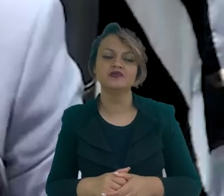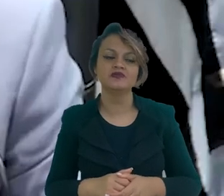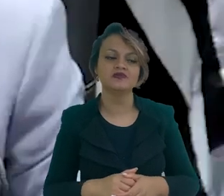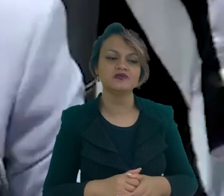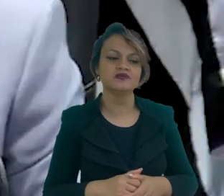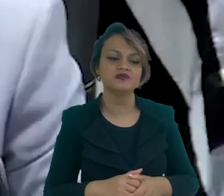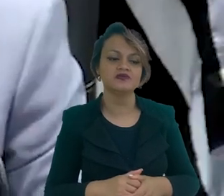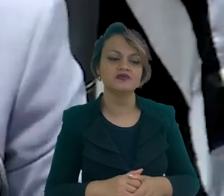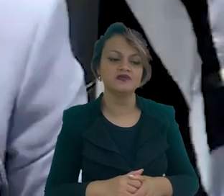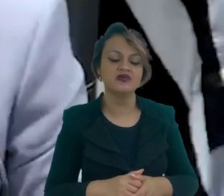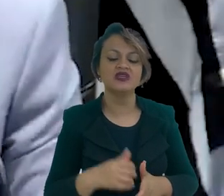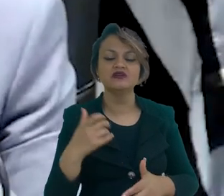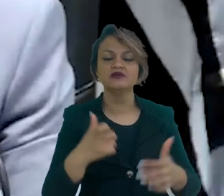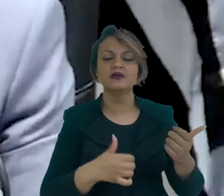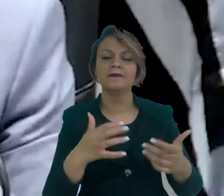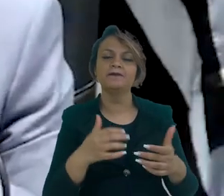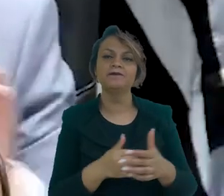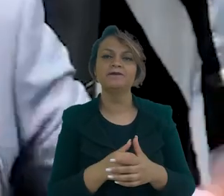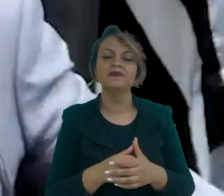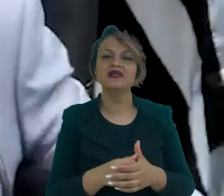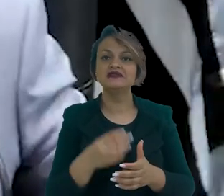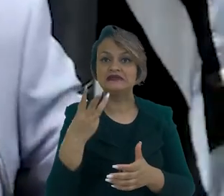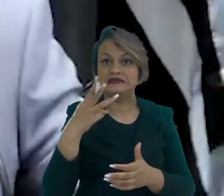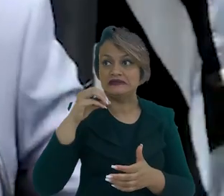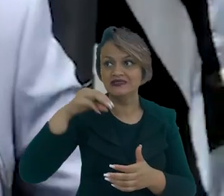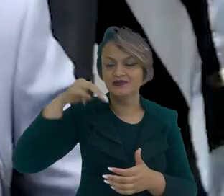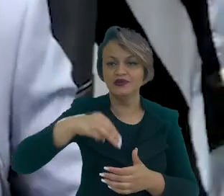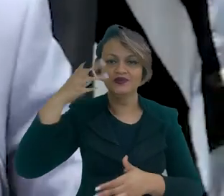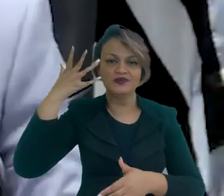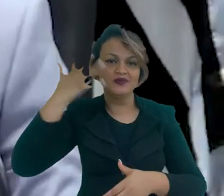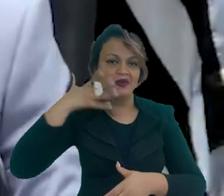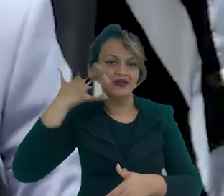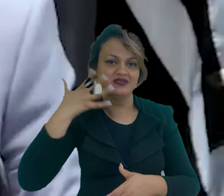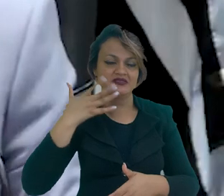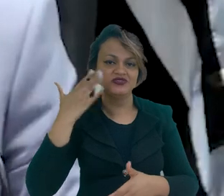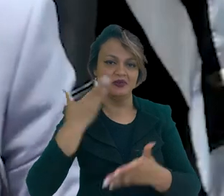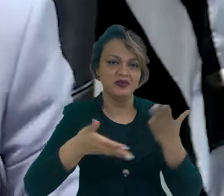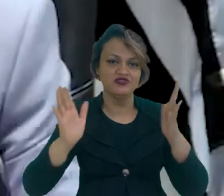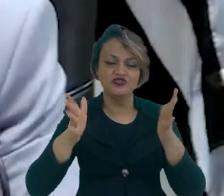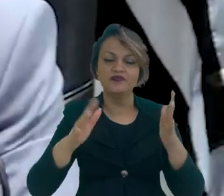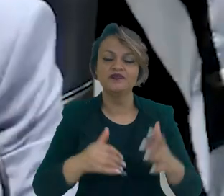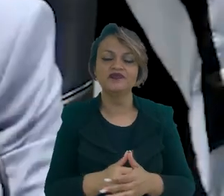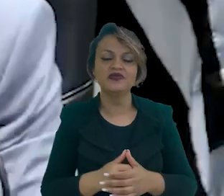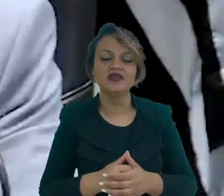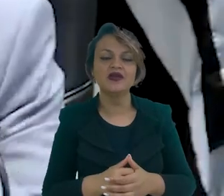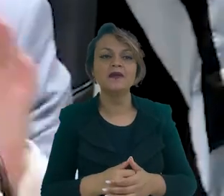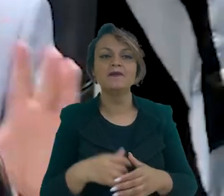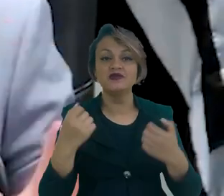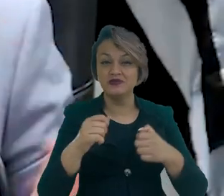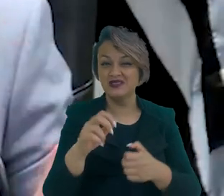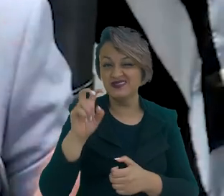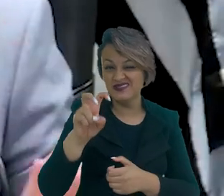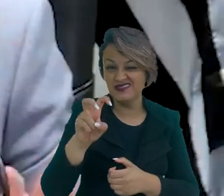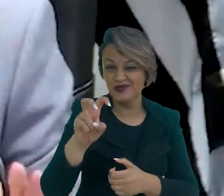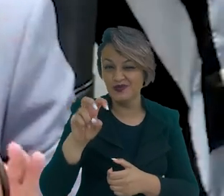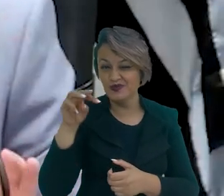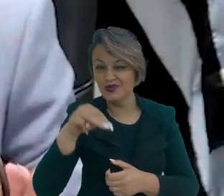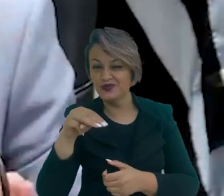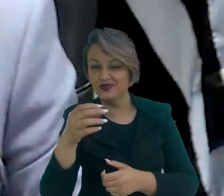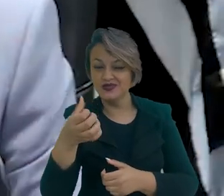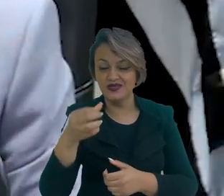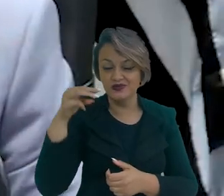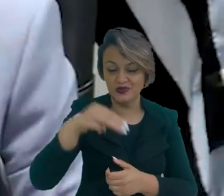oportuno e funcionário assim me permite também assim é meus 30 minutos se foram né